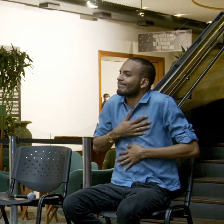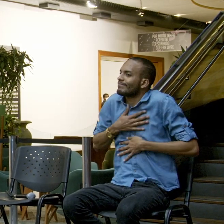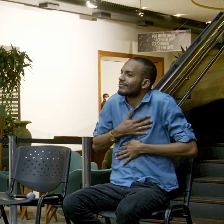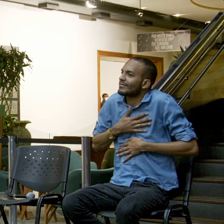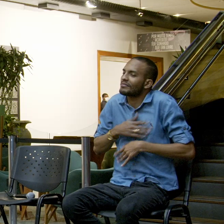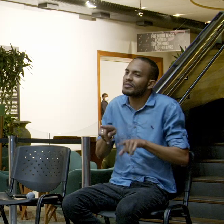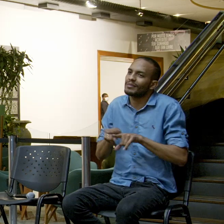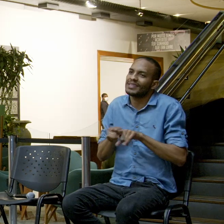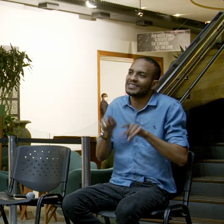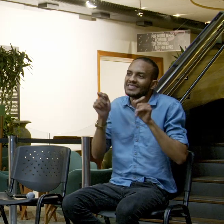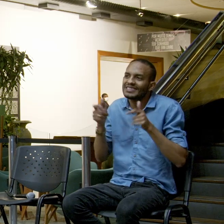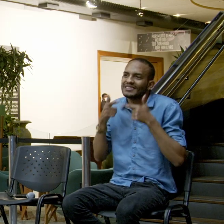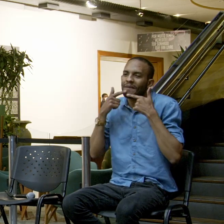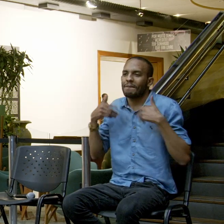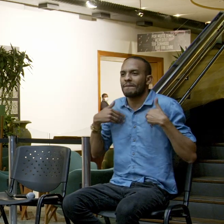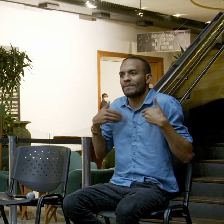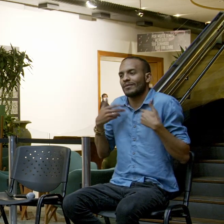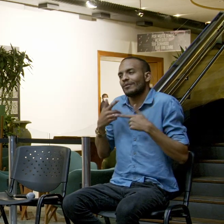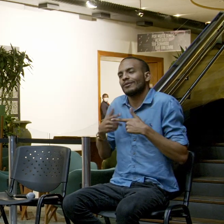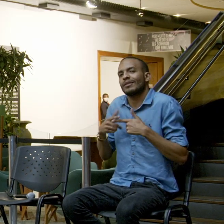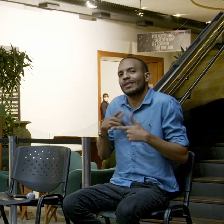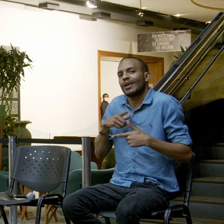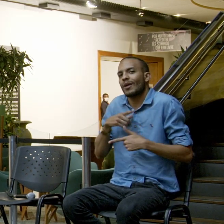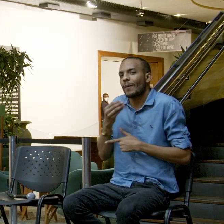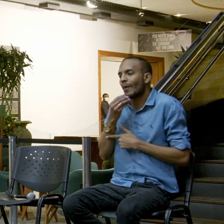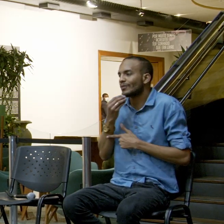satisfeitos, felizes, por termos a chance de